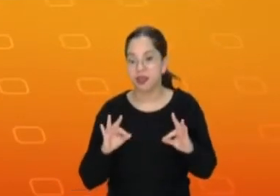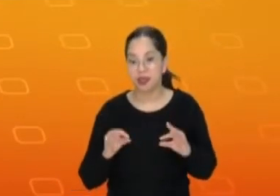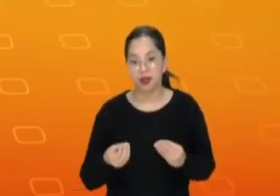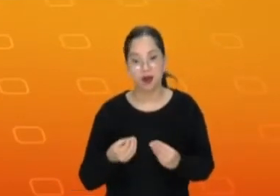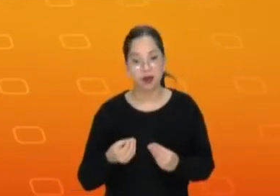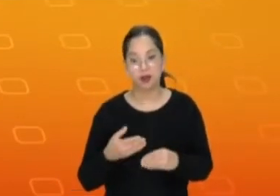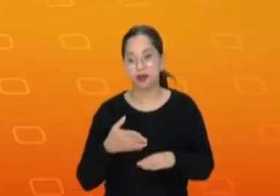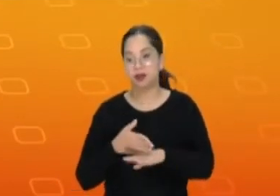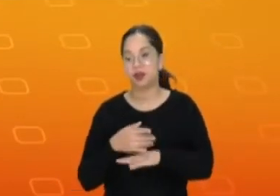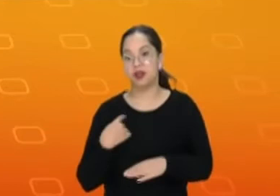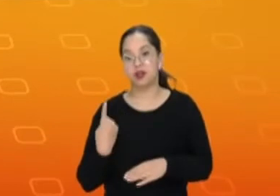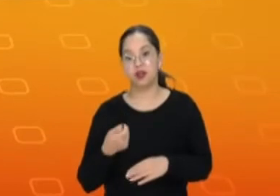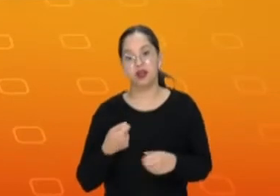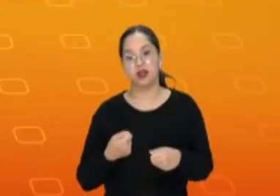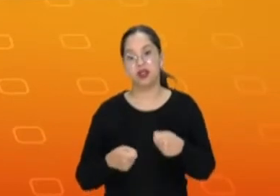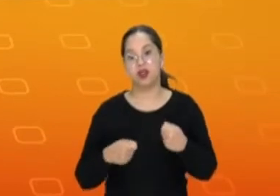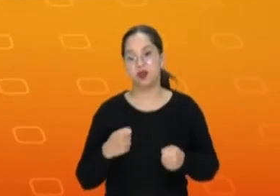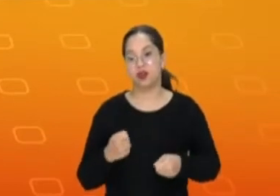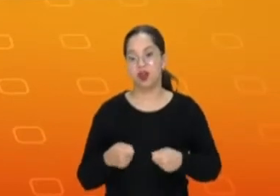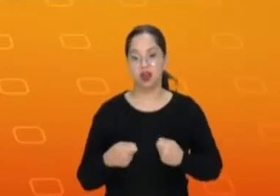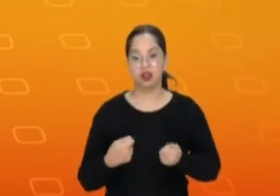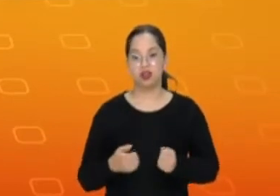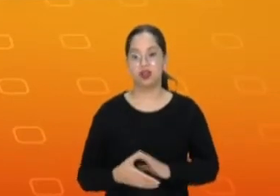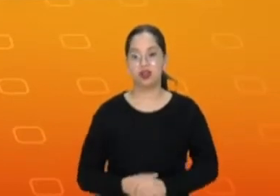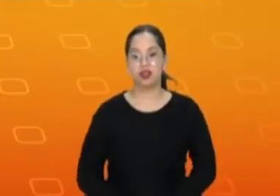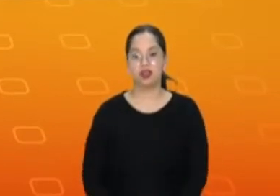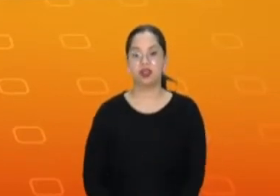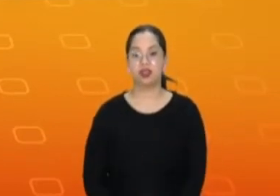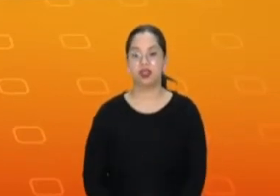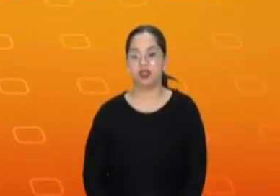negócio, né?